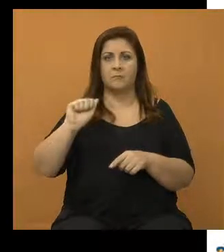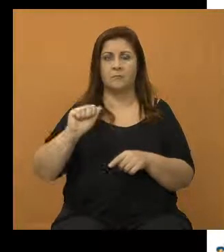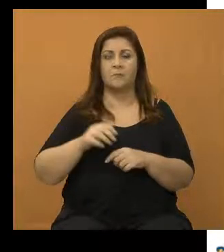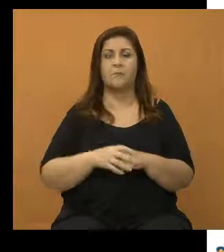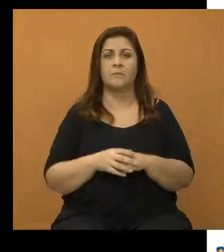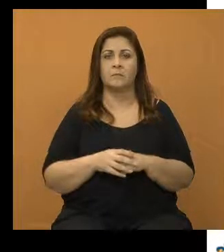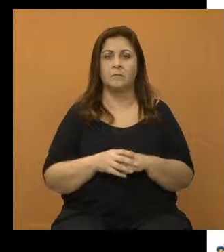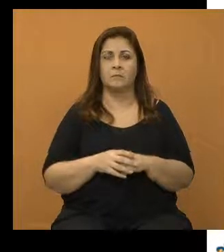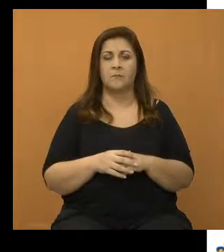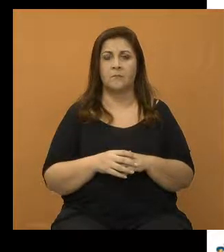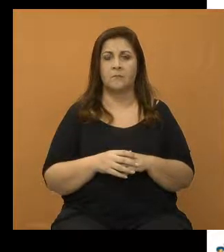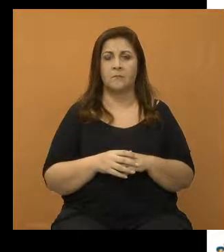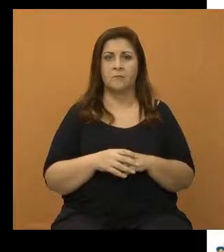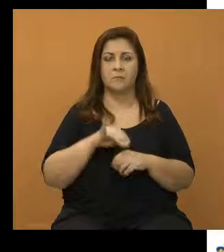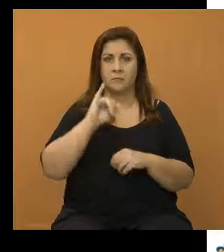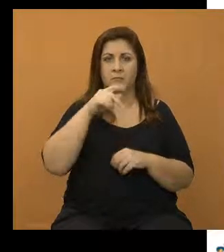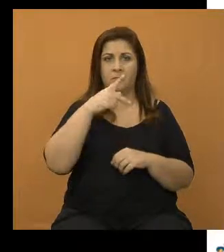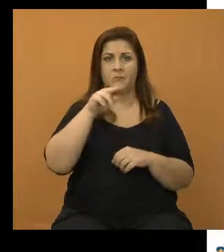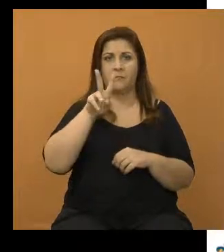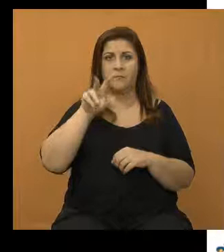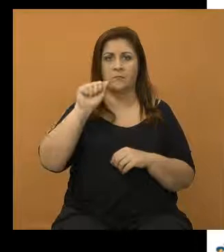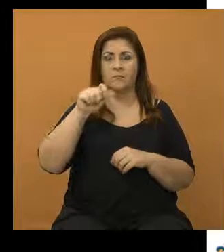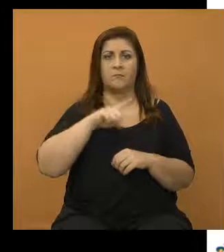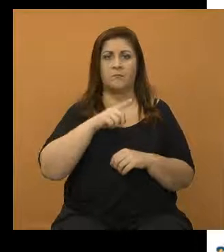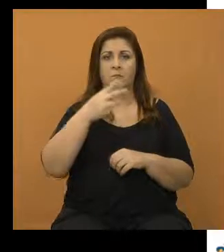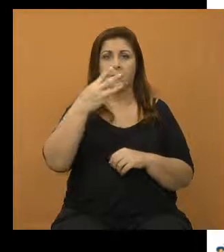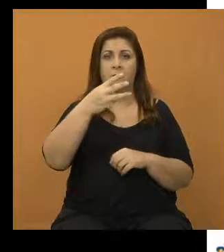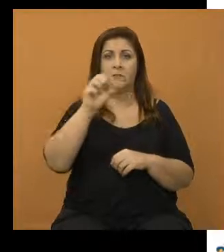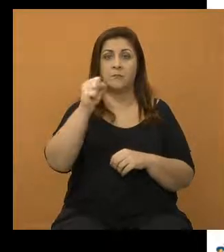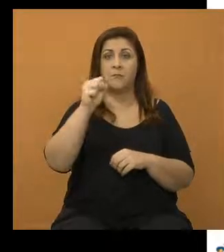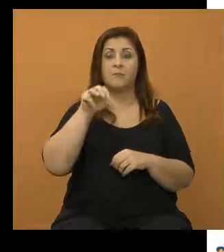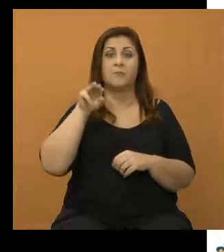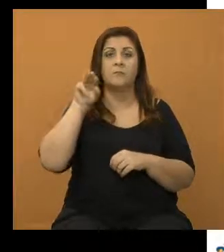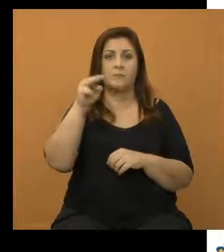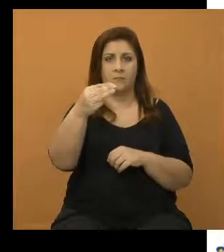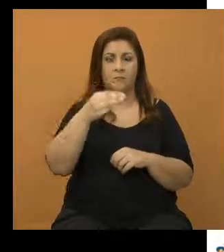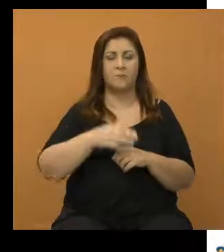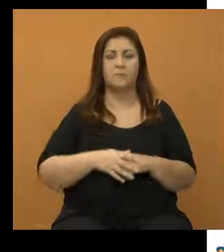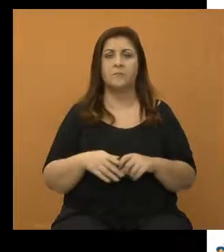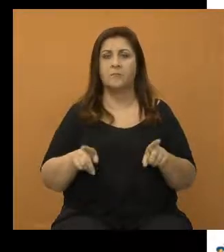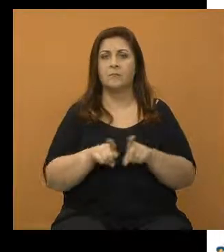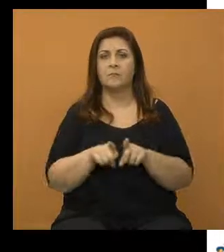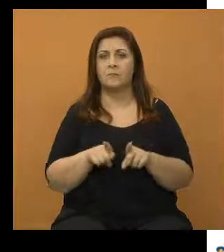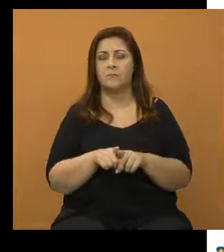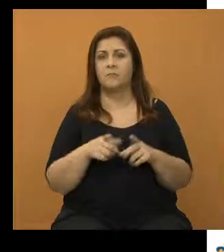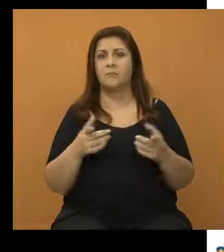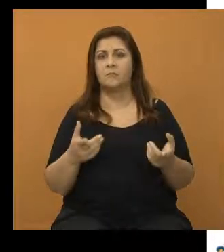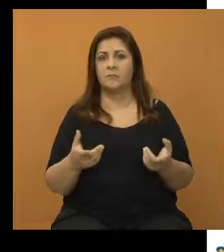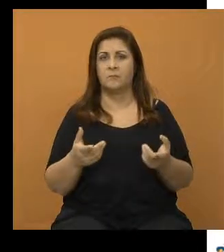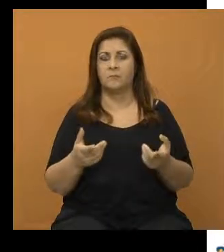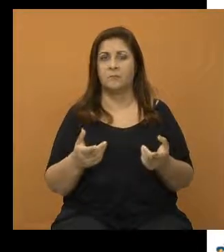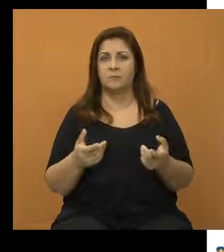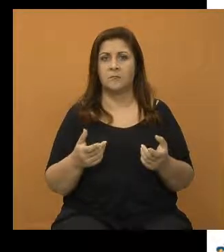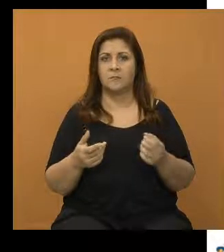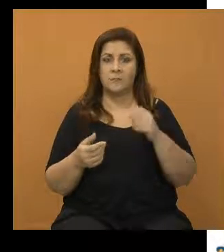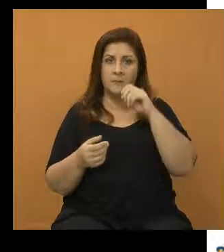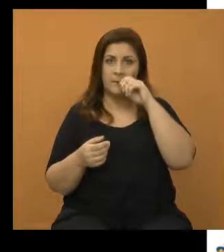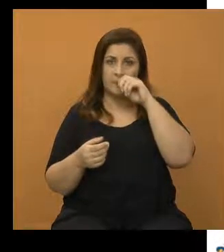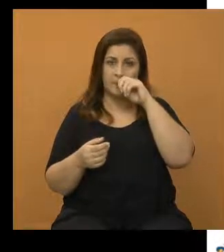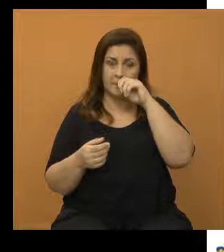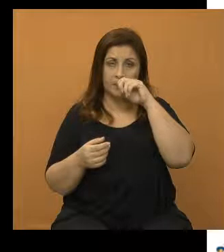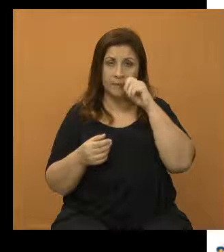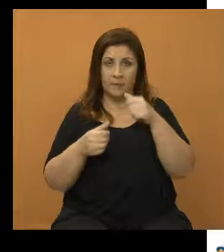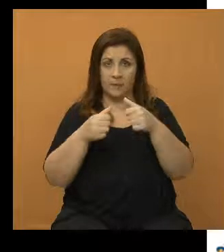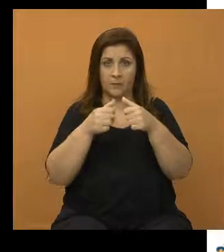o PVA com 38 milhões. Aqui a gente também está considerando tanto manter-se a